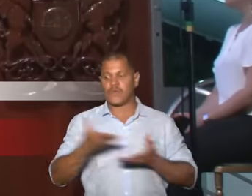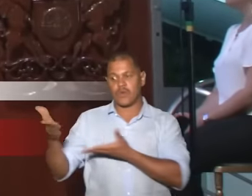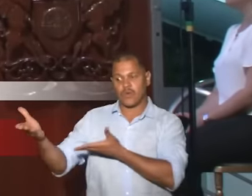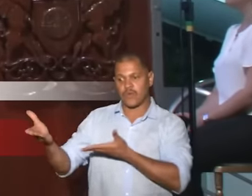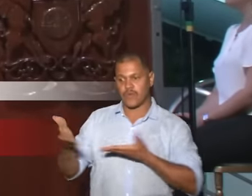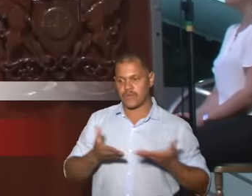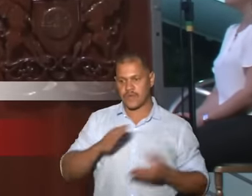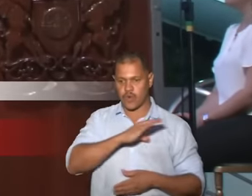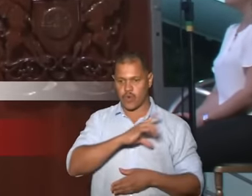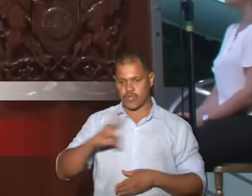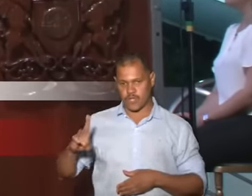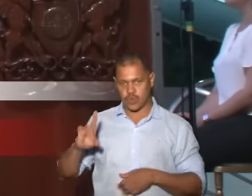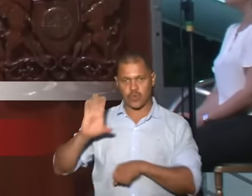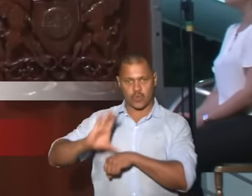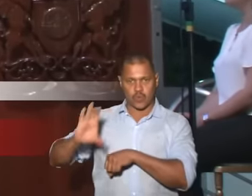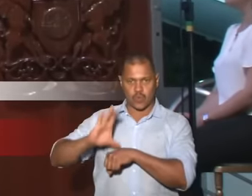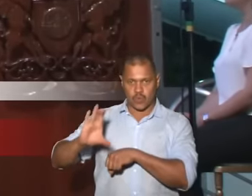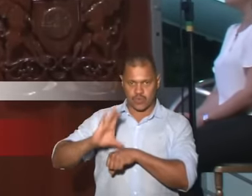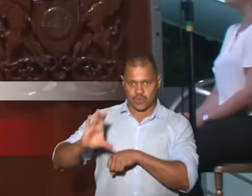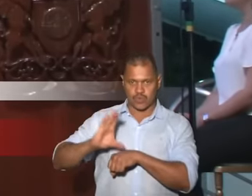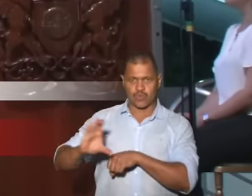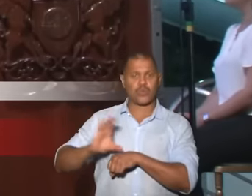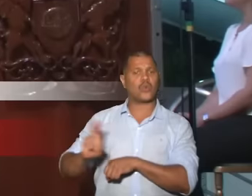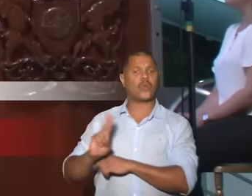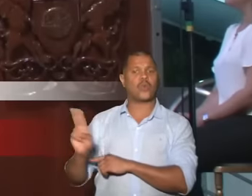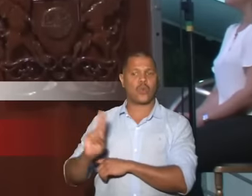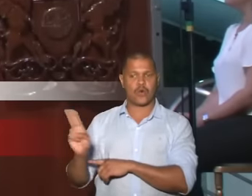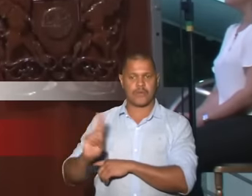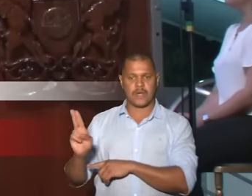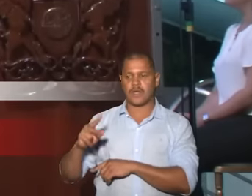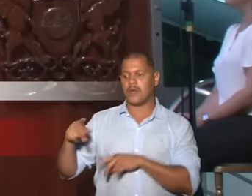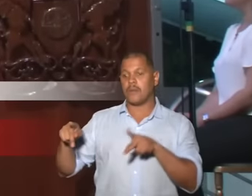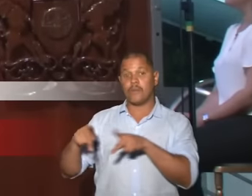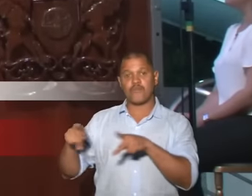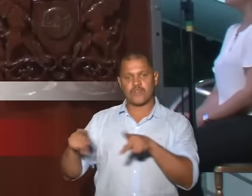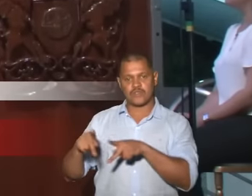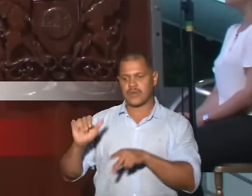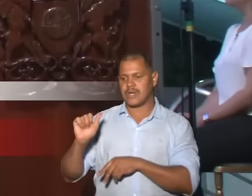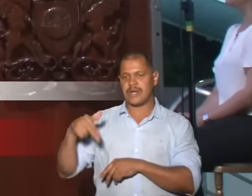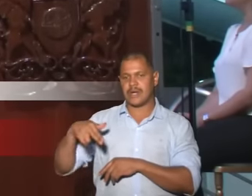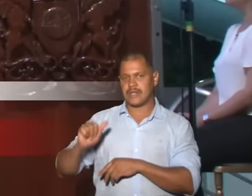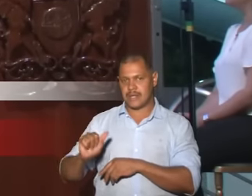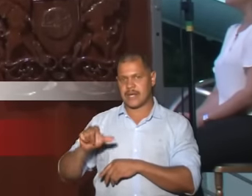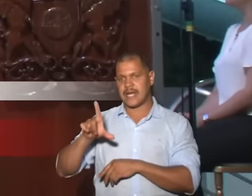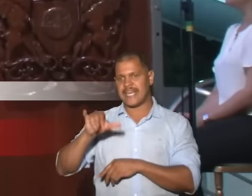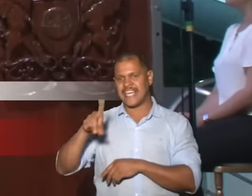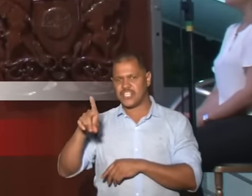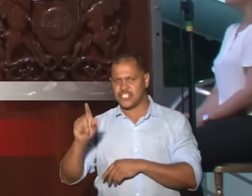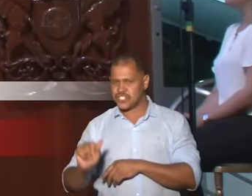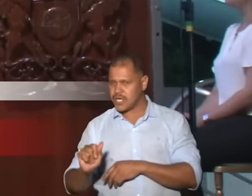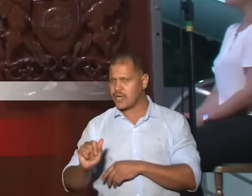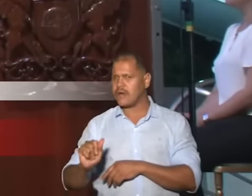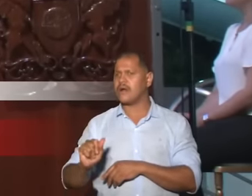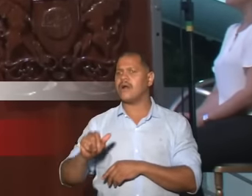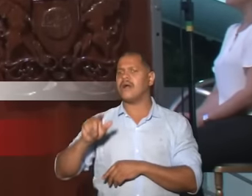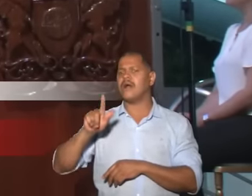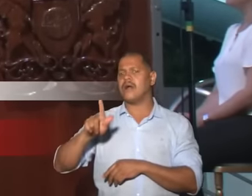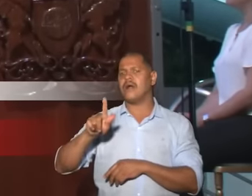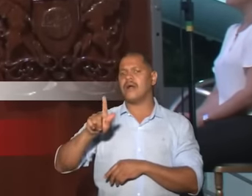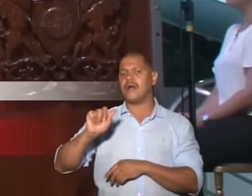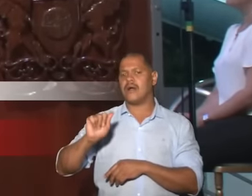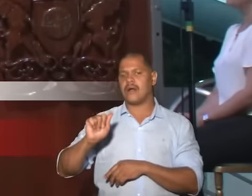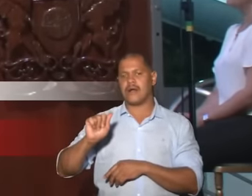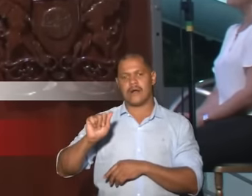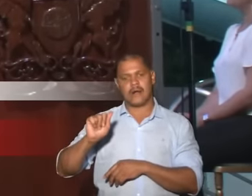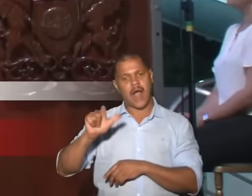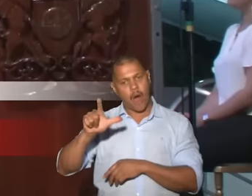Convidamos a coordenadora do curso, professora Ana Lídia Coutinho Galvão.